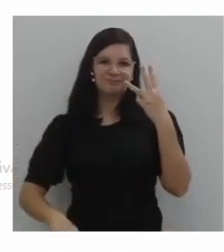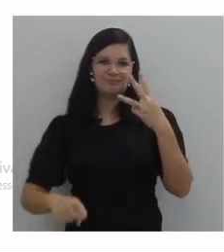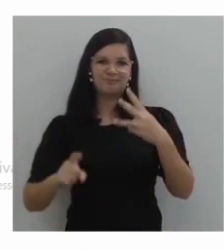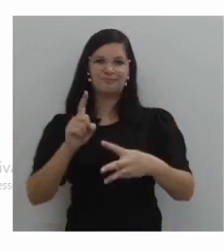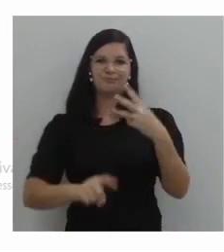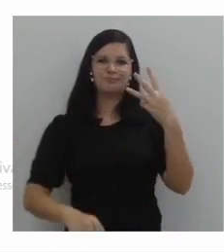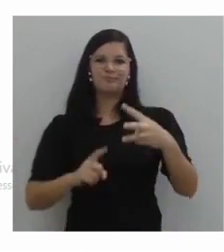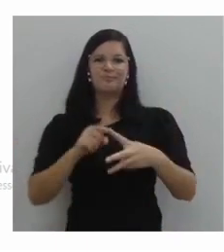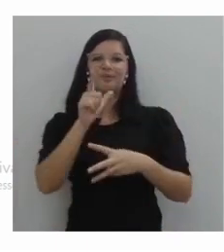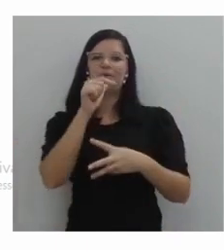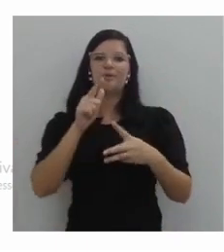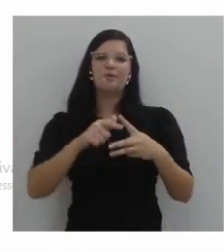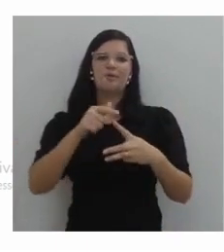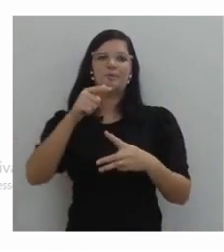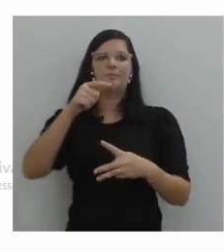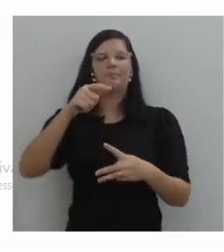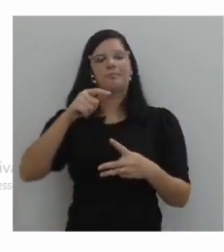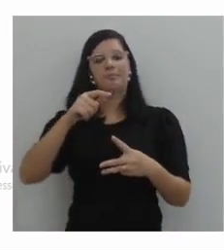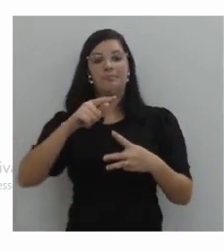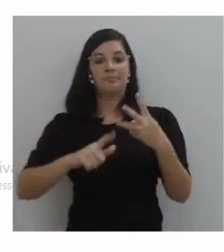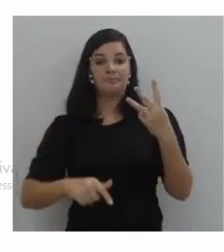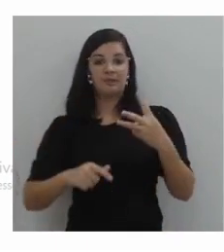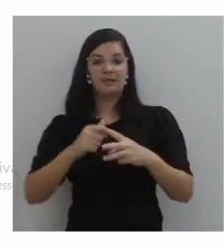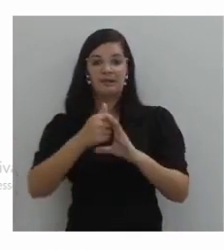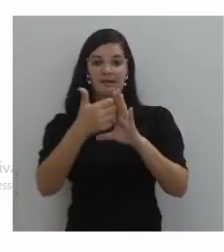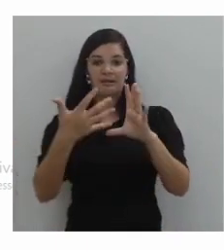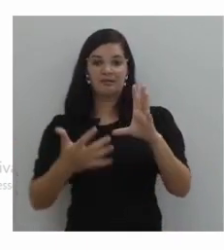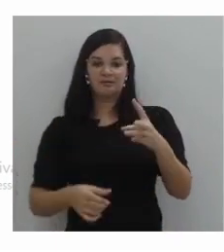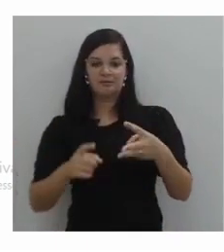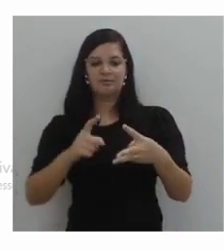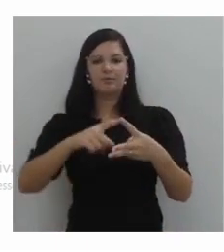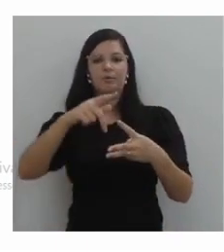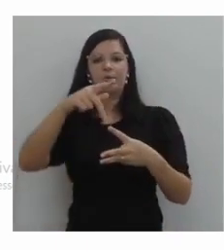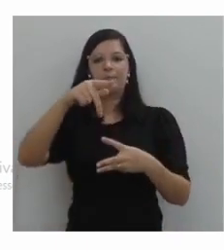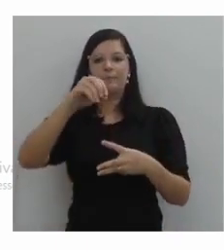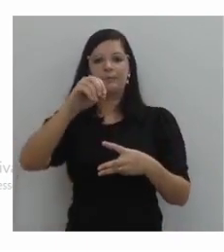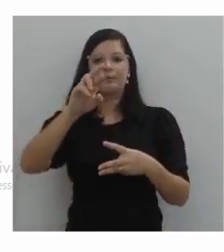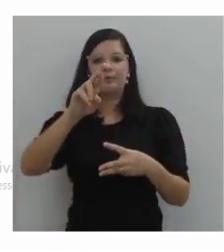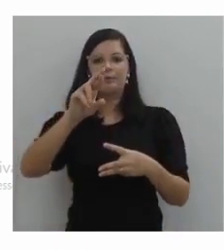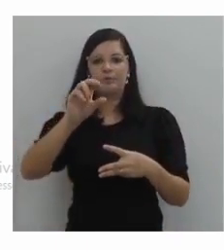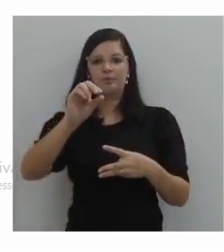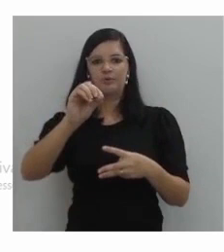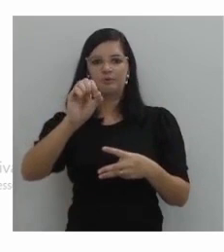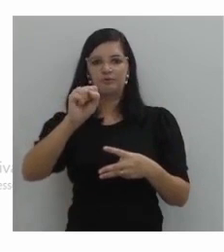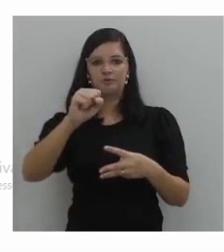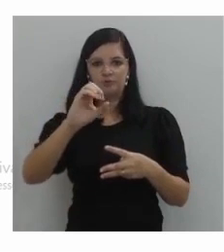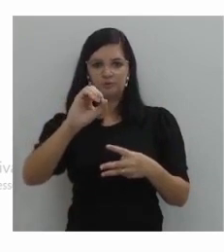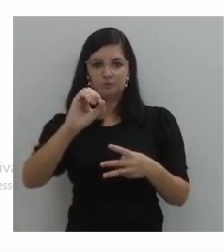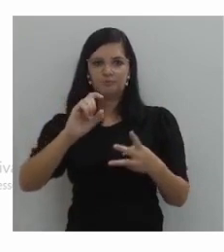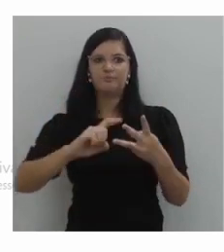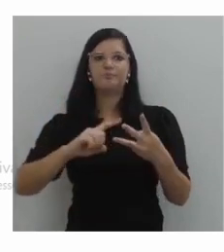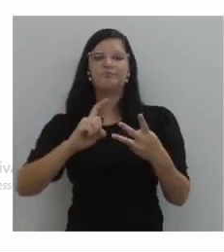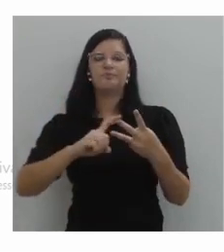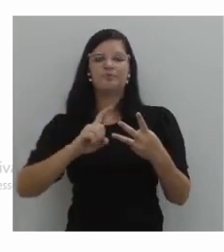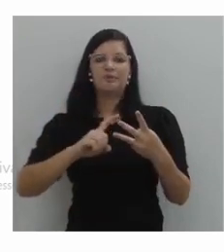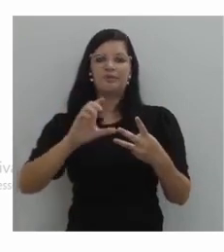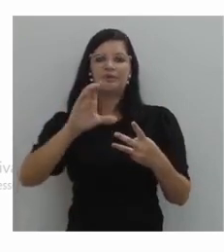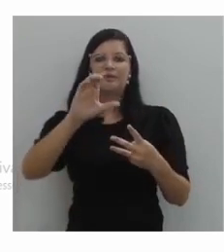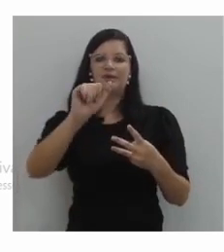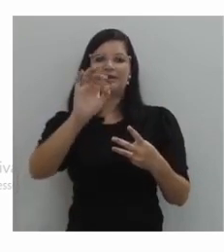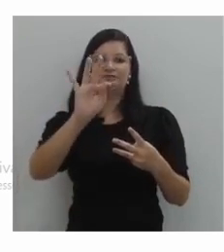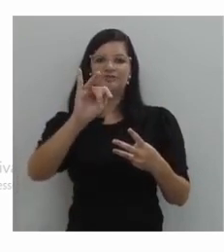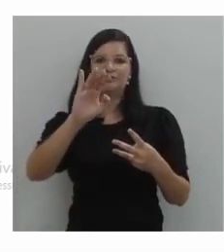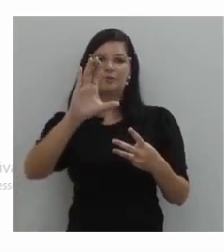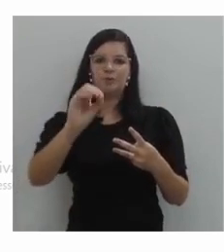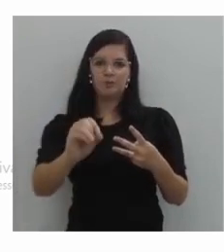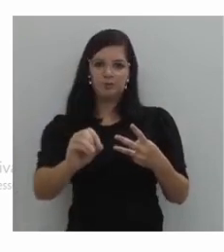Por quê? O aquífero ele tem a característica de ser poroso em sua infiltração, tem a característica de